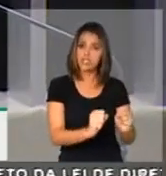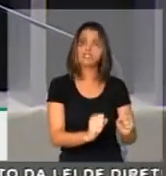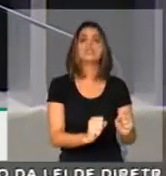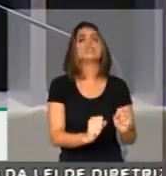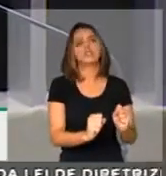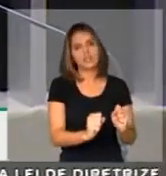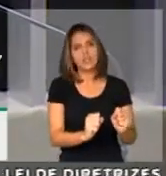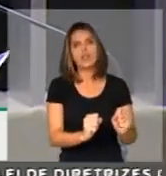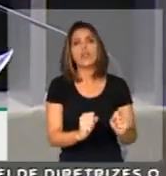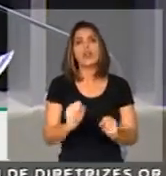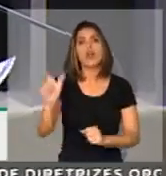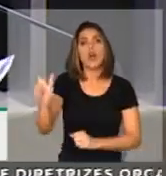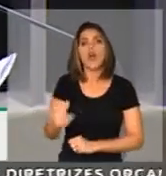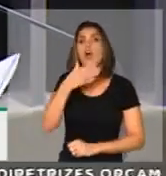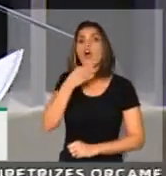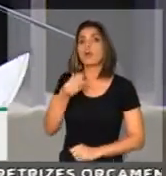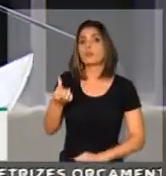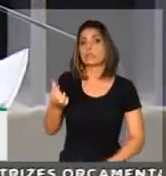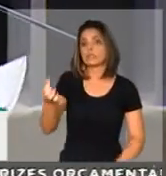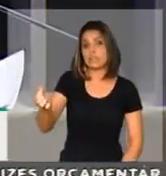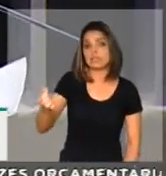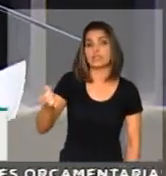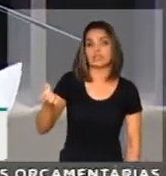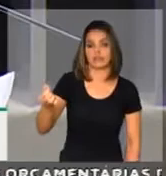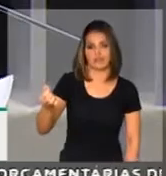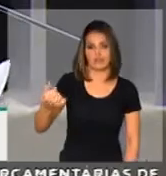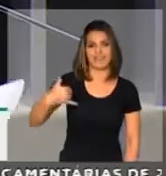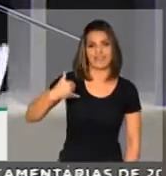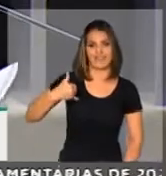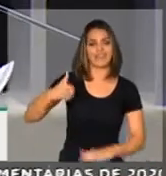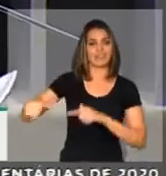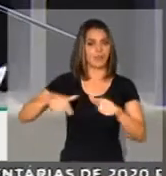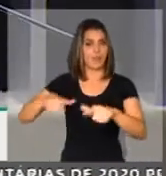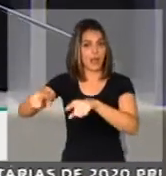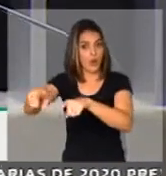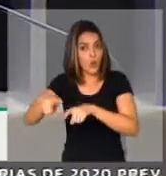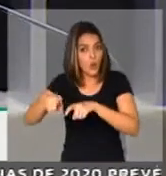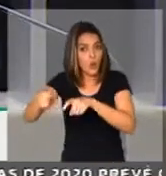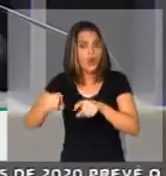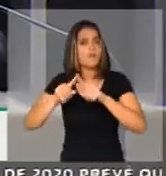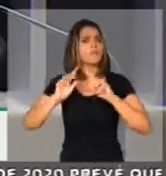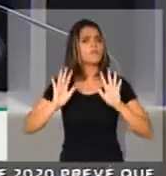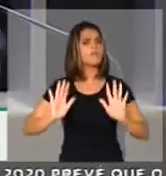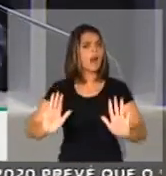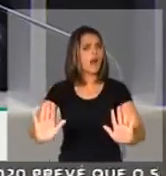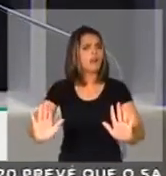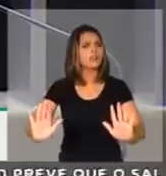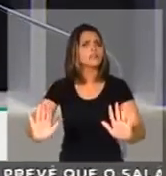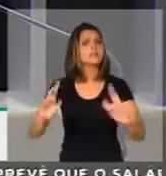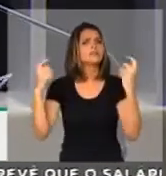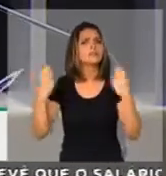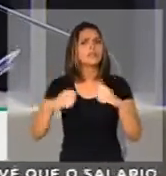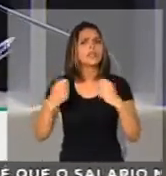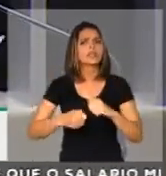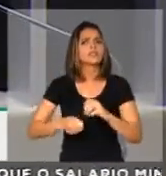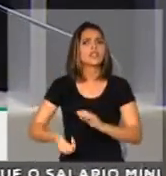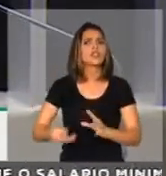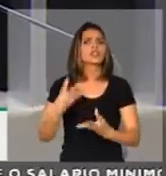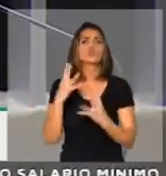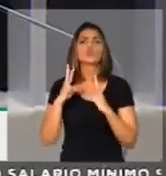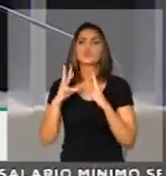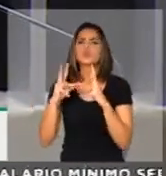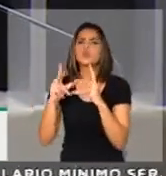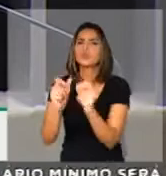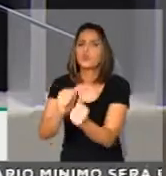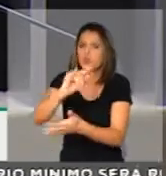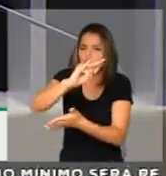anos de idade, e o homem 60 anos como trabalhador rural. Mas para isso é necessário todo um arcabouço de documentos